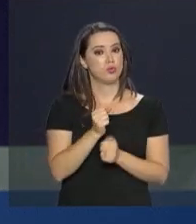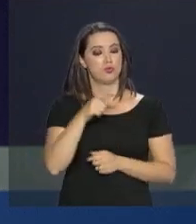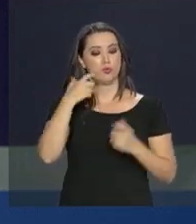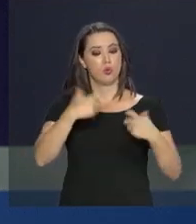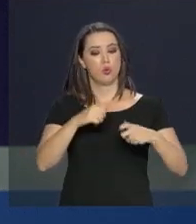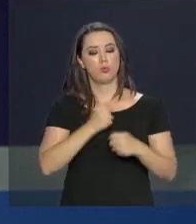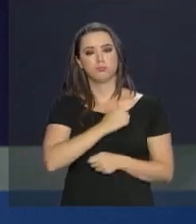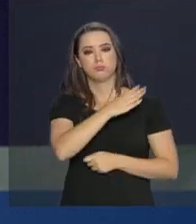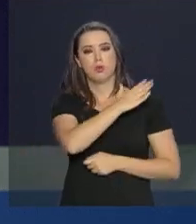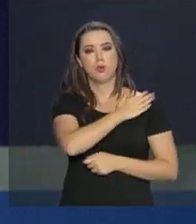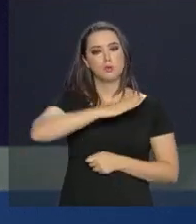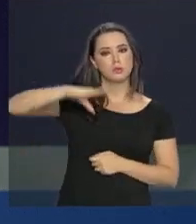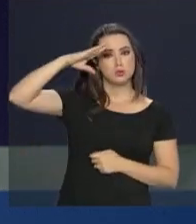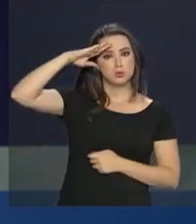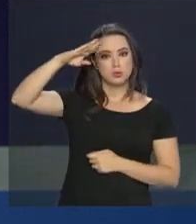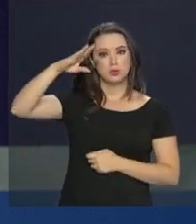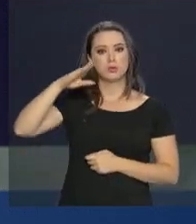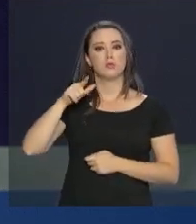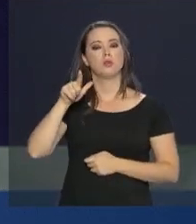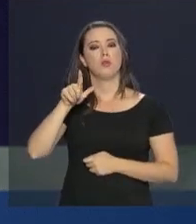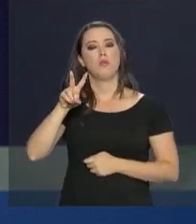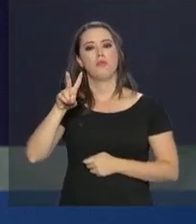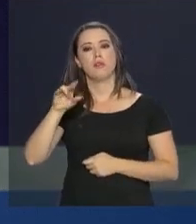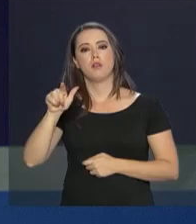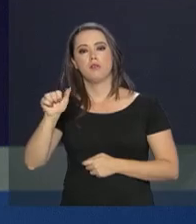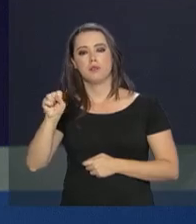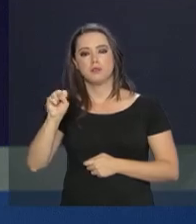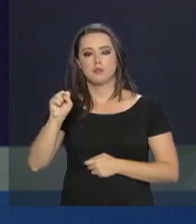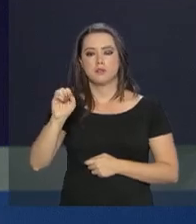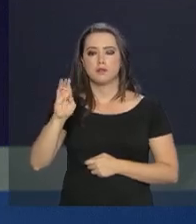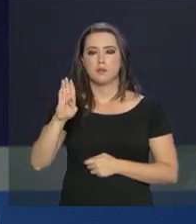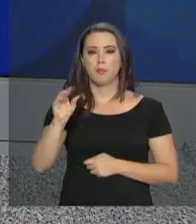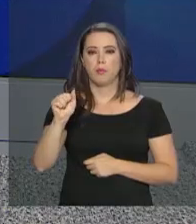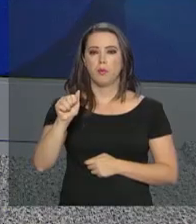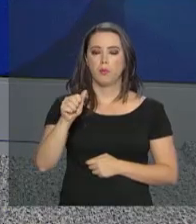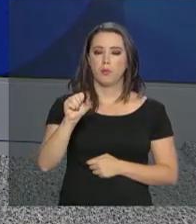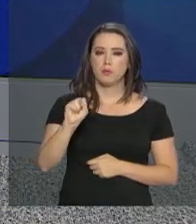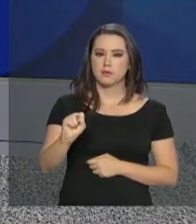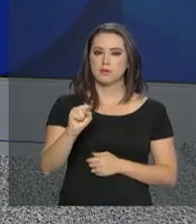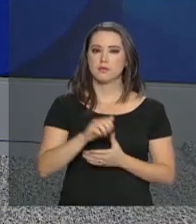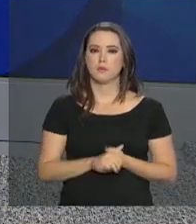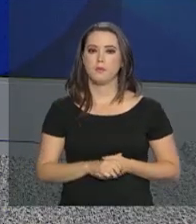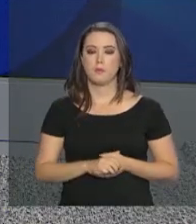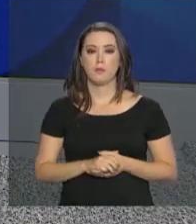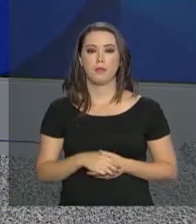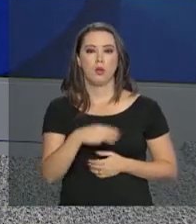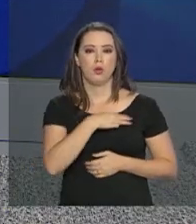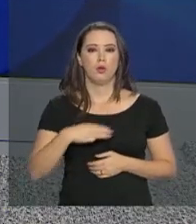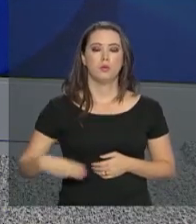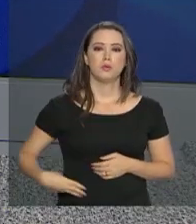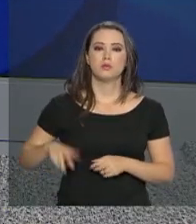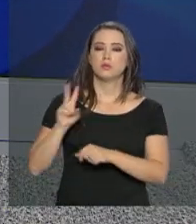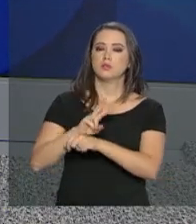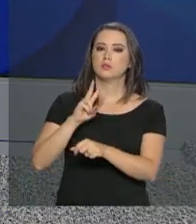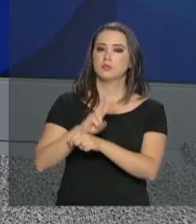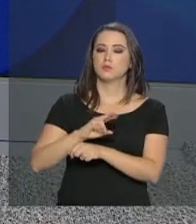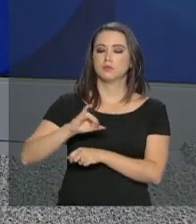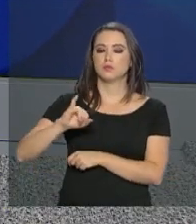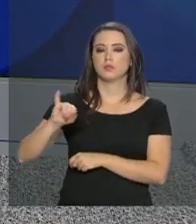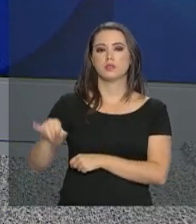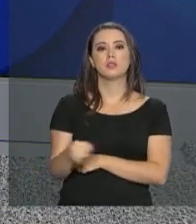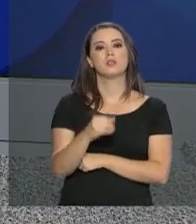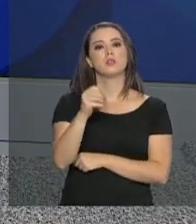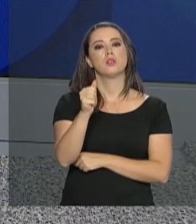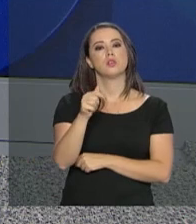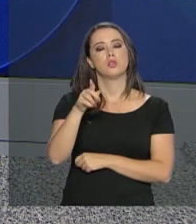ao comandante do Exército, general Eduardo Vilas Boas. O ministro da Defesa, Joaquim Silva e Luna,